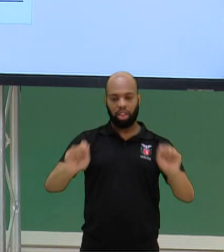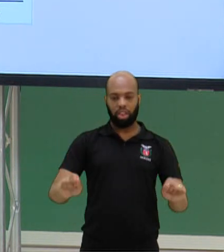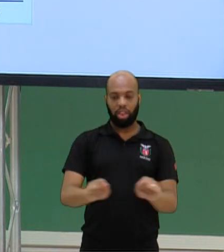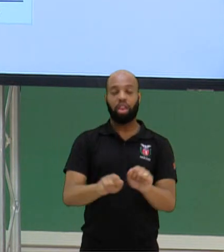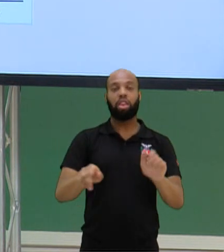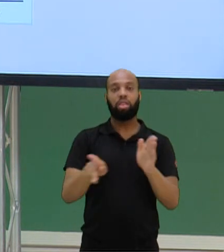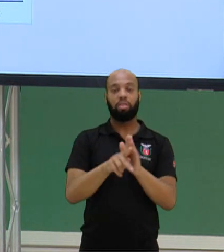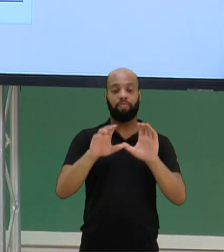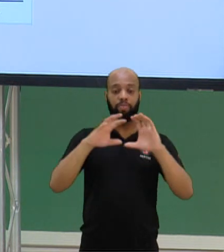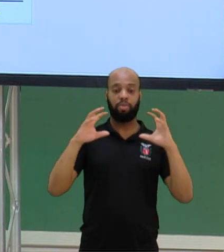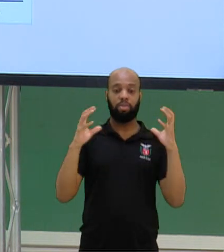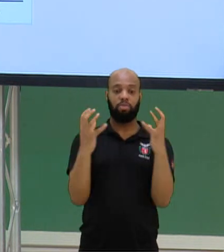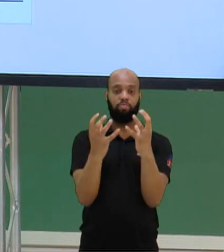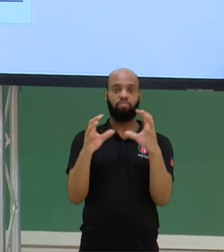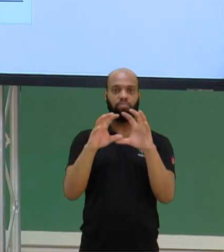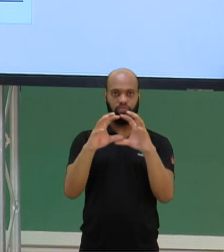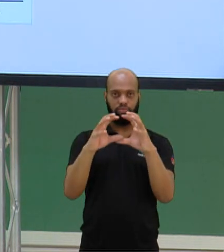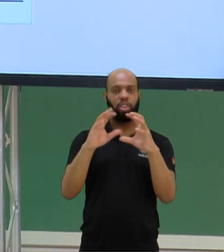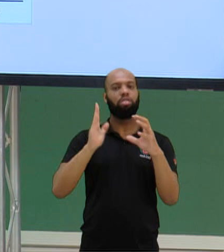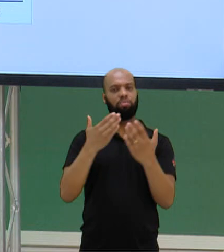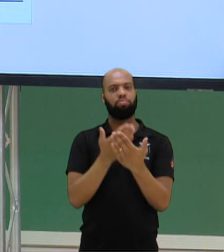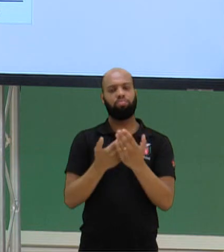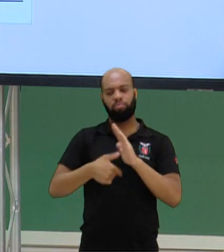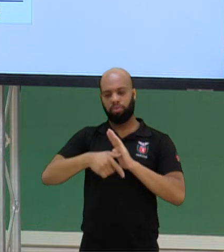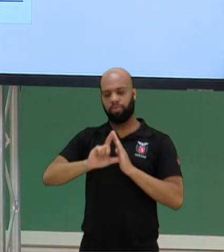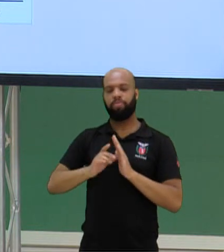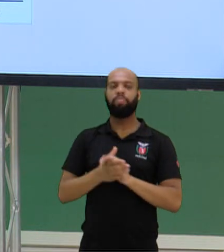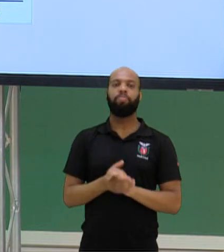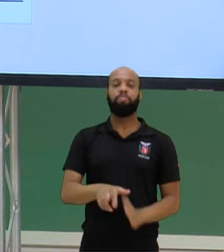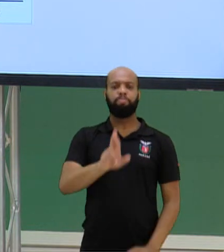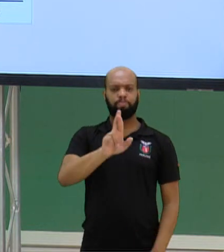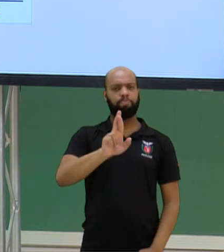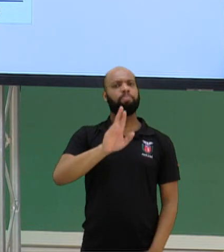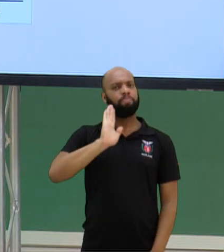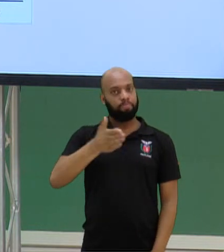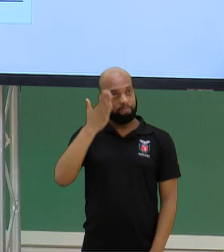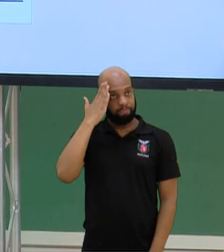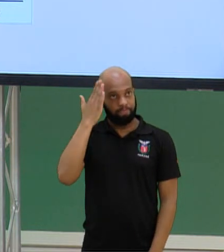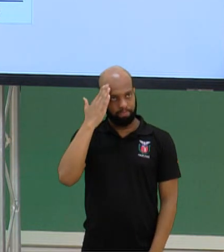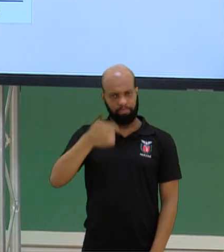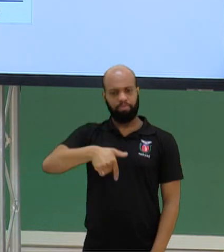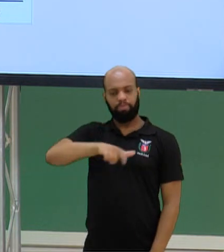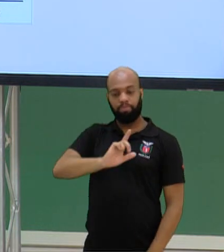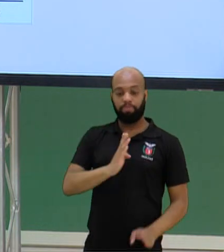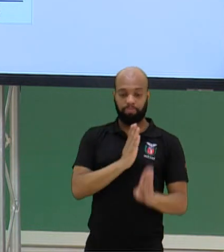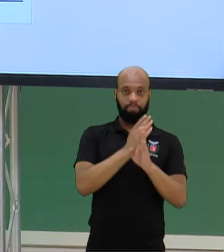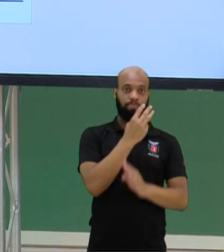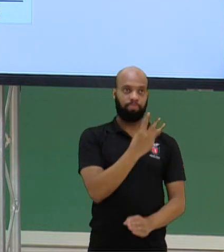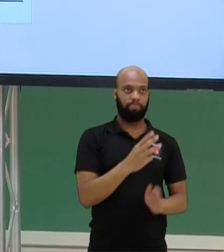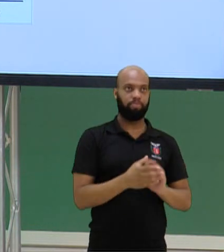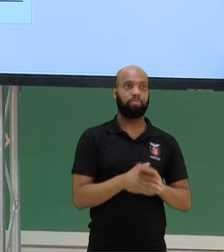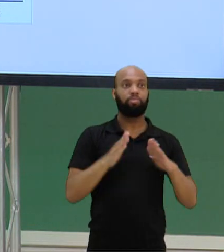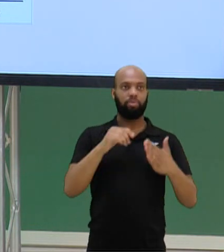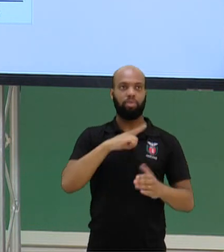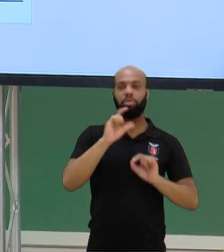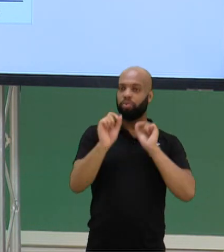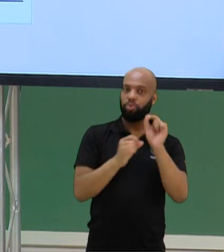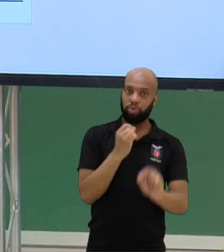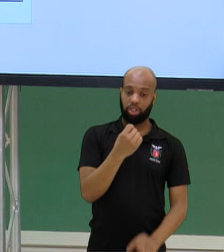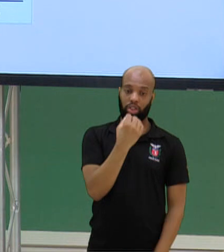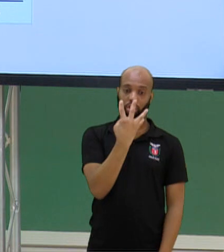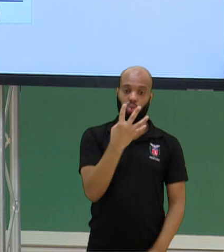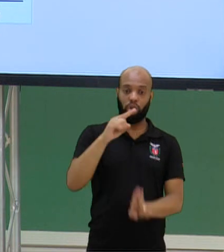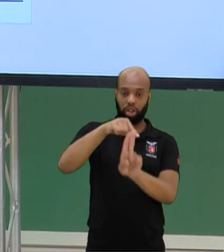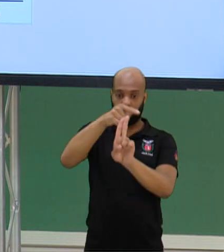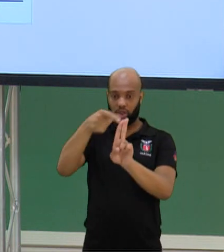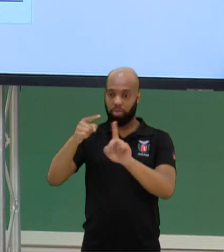anterior, tá bom? Então, olhem lá, o raio é 3, né? Então, eu tenho 4π vezes 3,